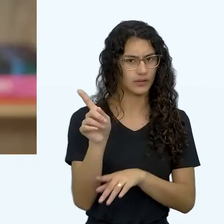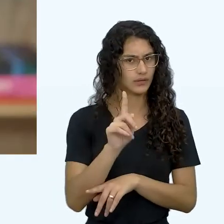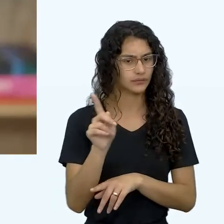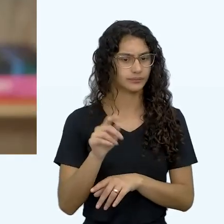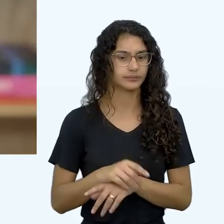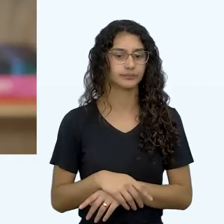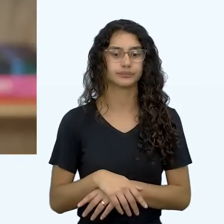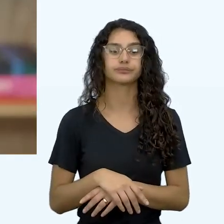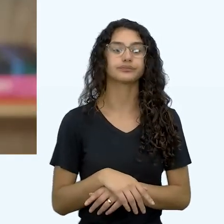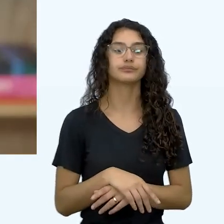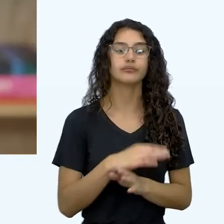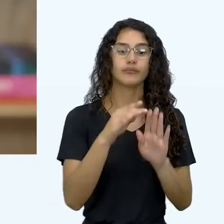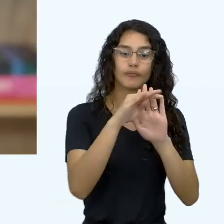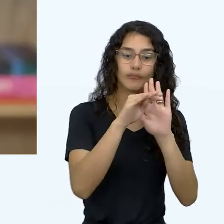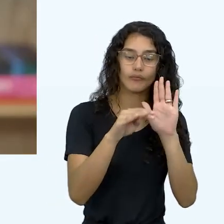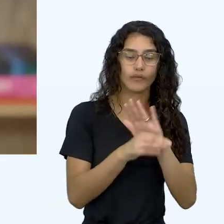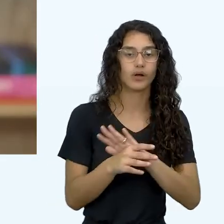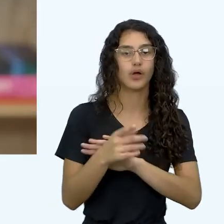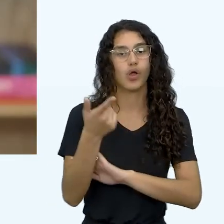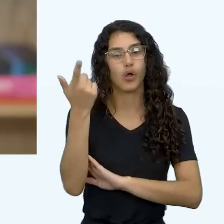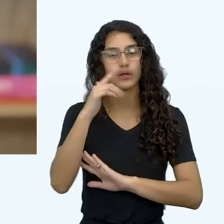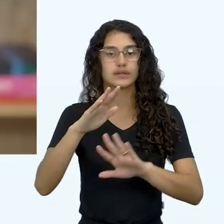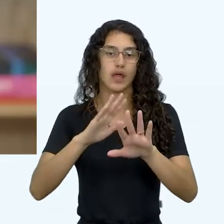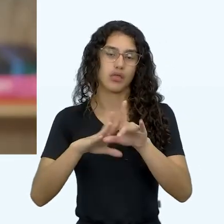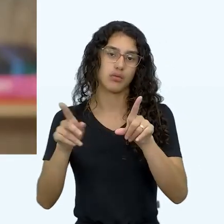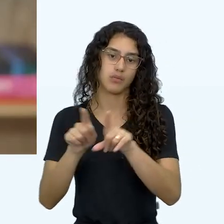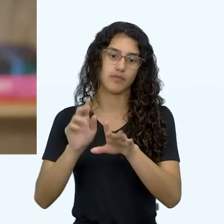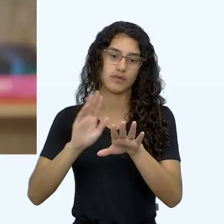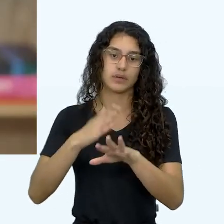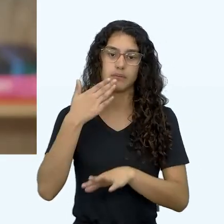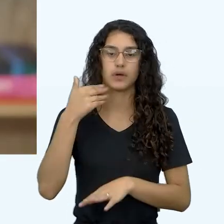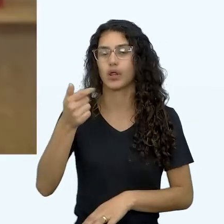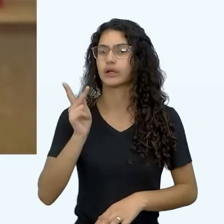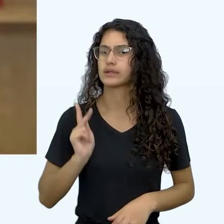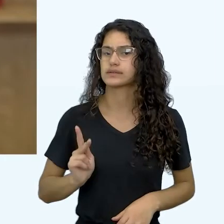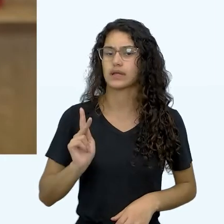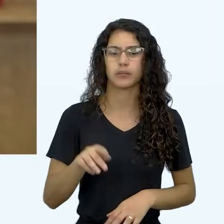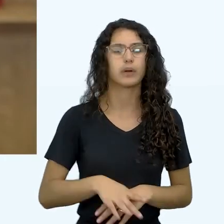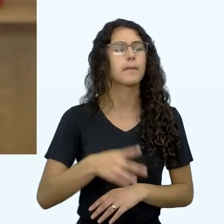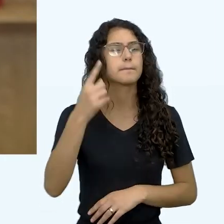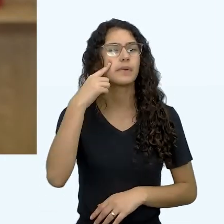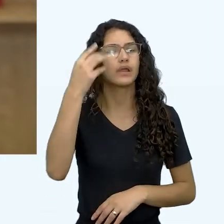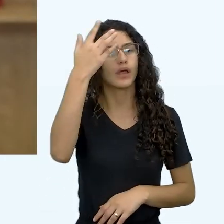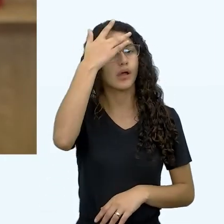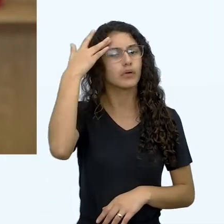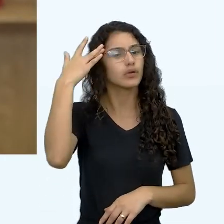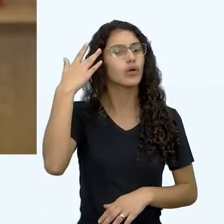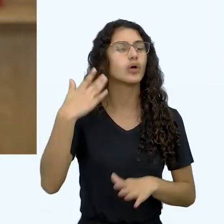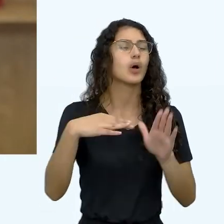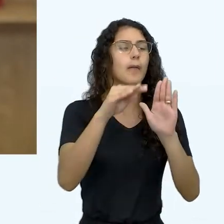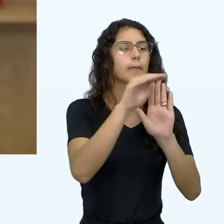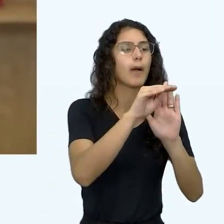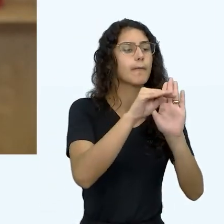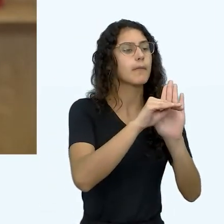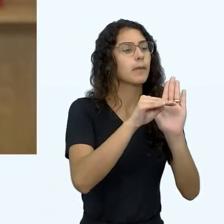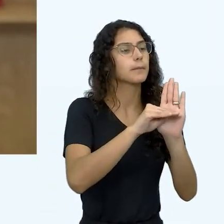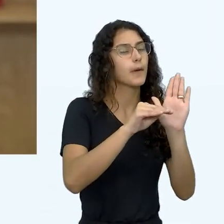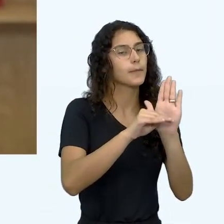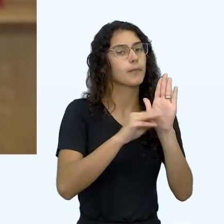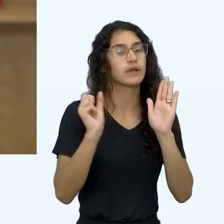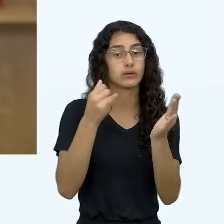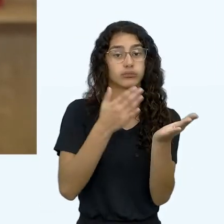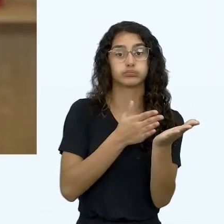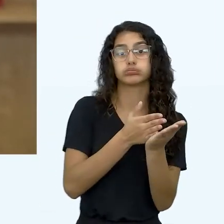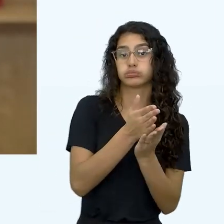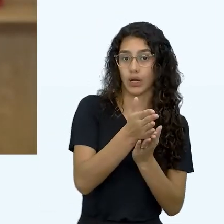A disciplina ativa vence a inteligência preguiçosa, sempre. Pensa que a pessoa que é muito disciplinada, se ela está na direção